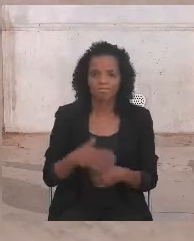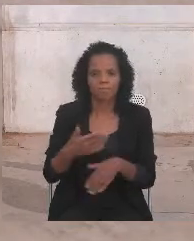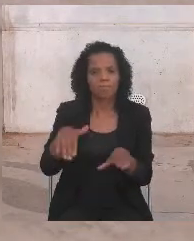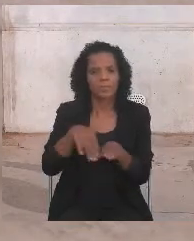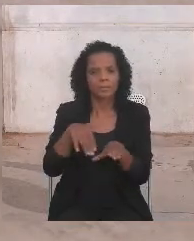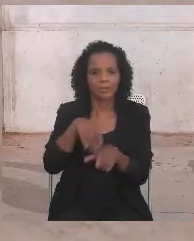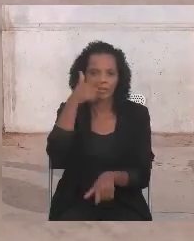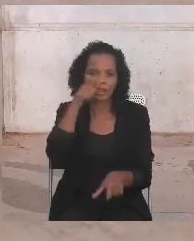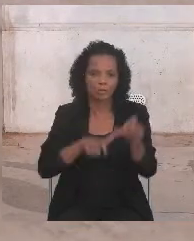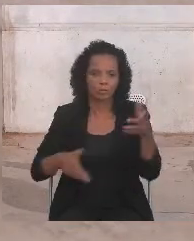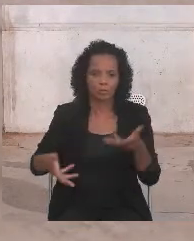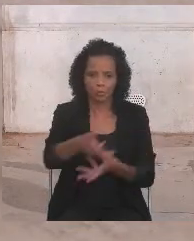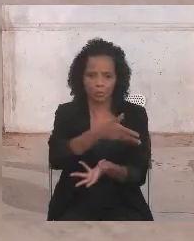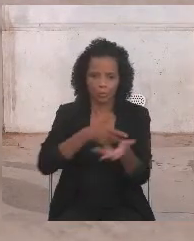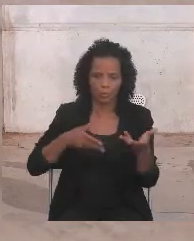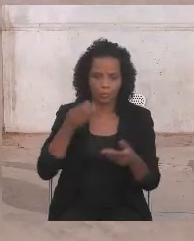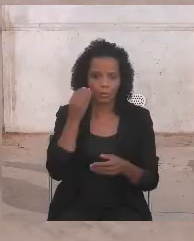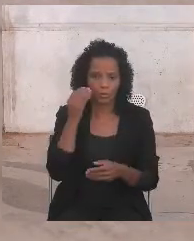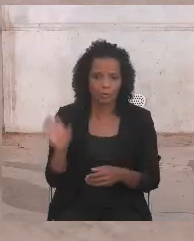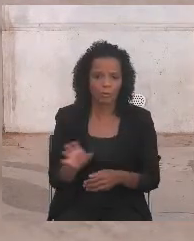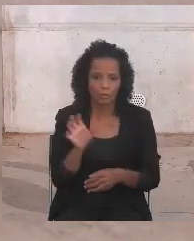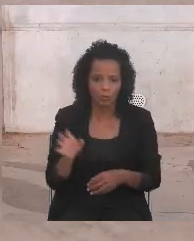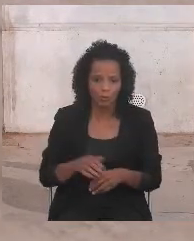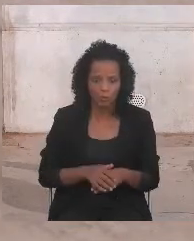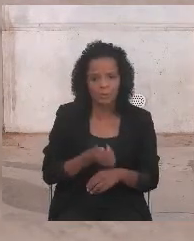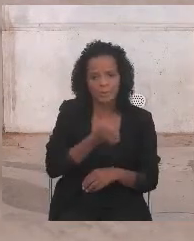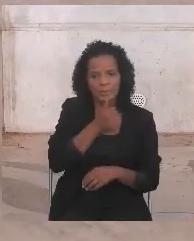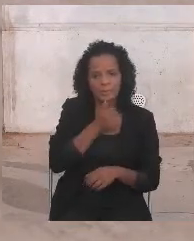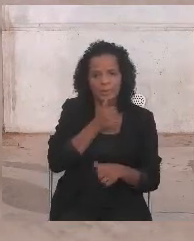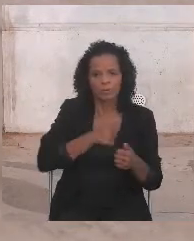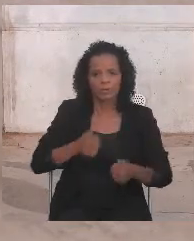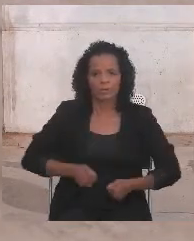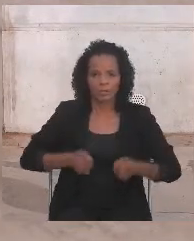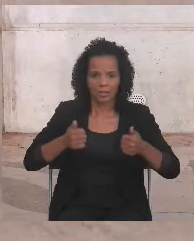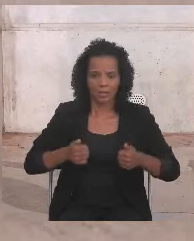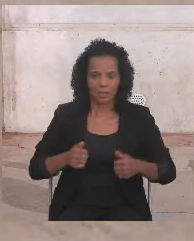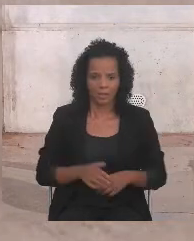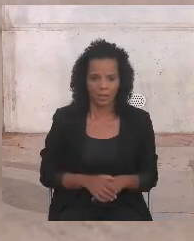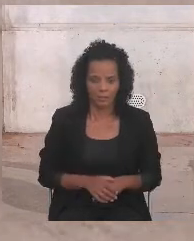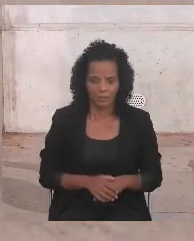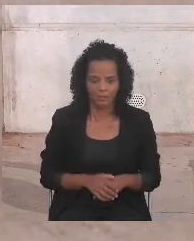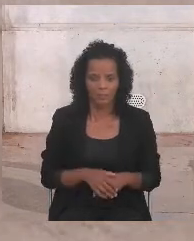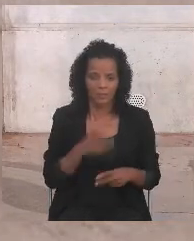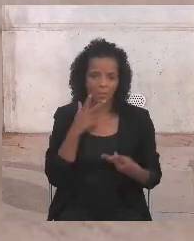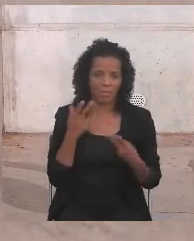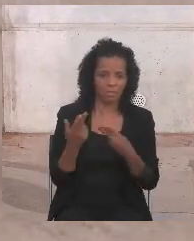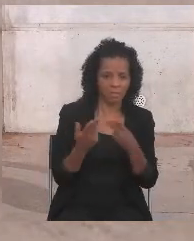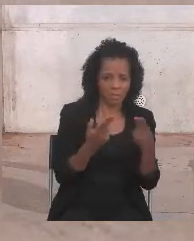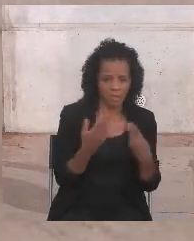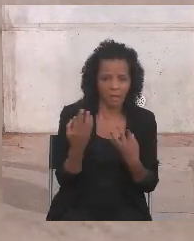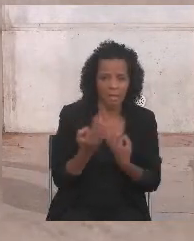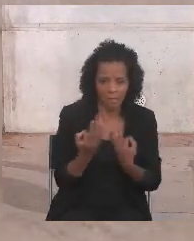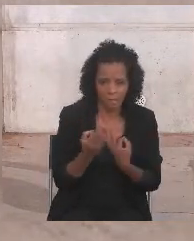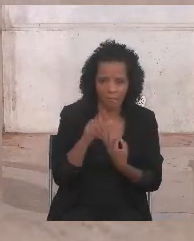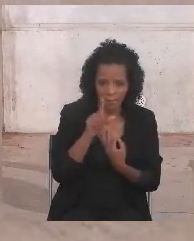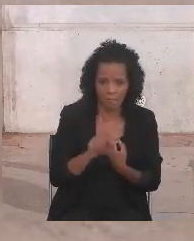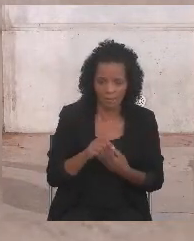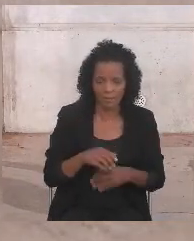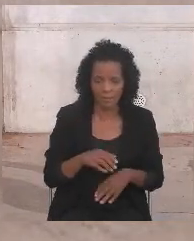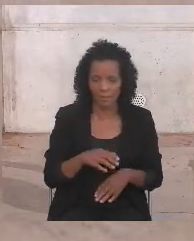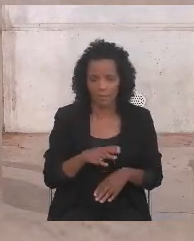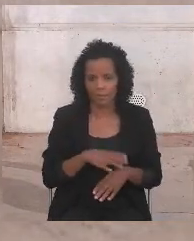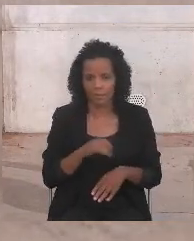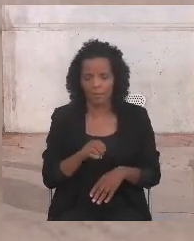envolvimento nas pessoas no processo de decisão da cidade. Fui criticado até por